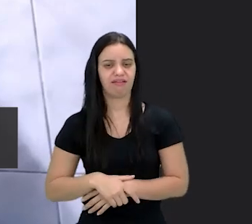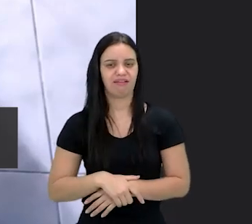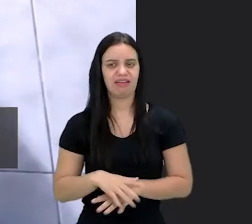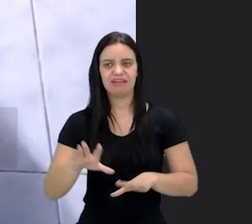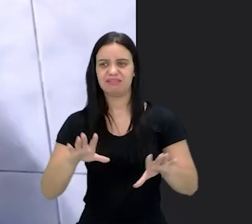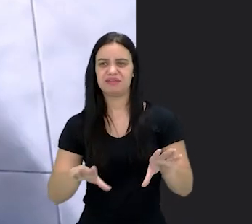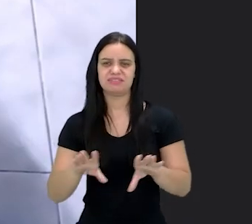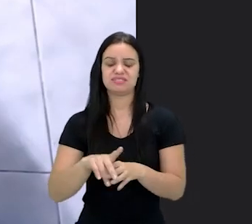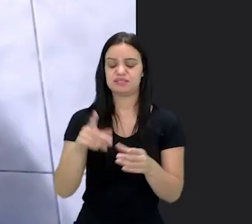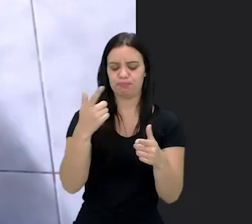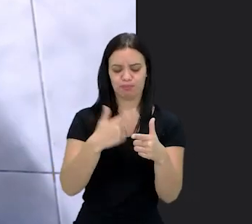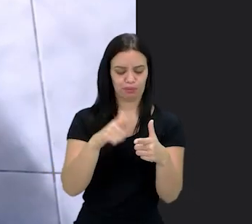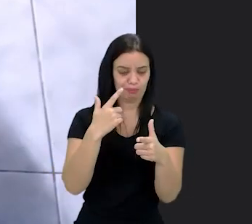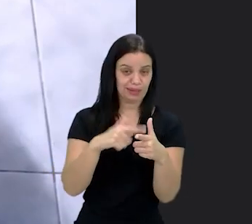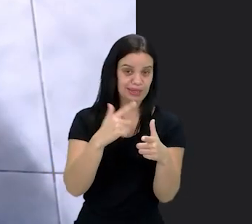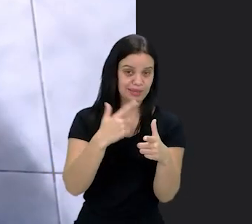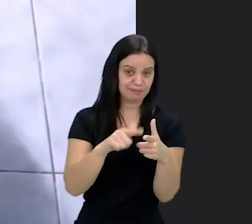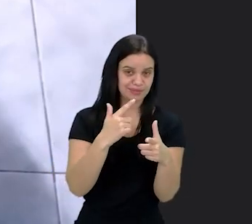desgraça,